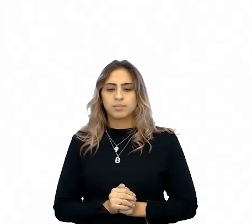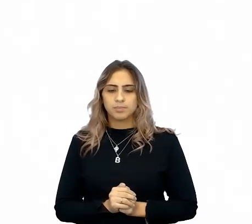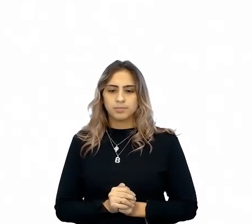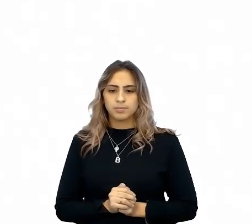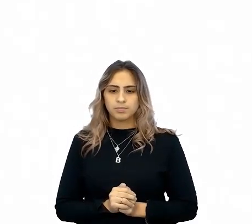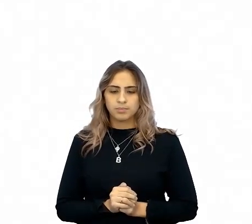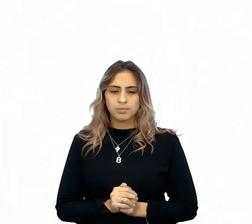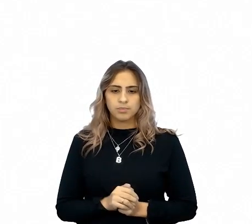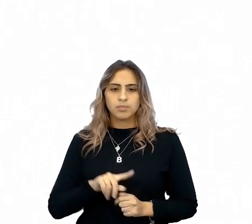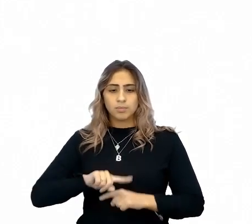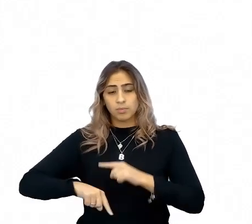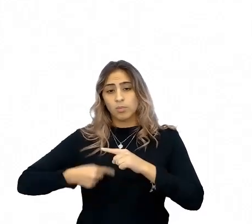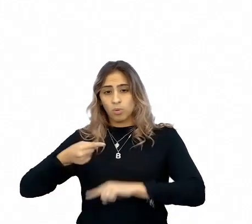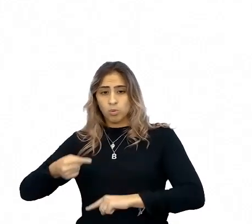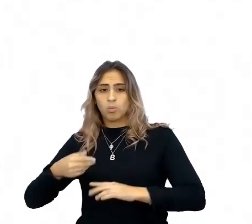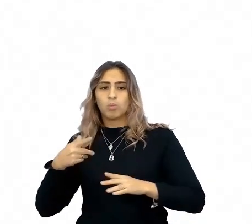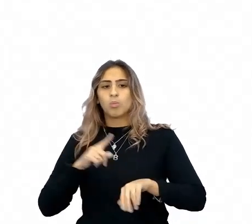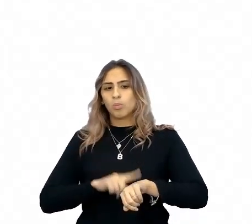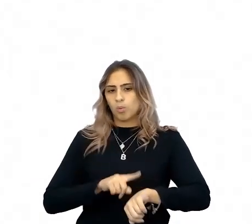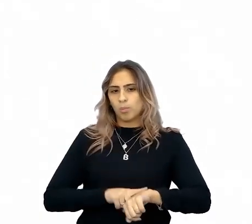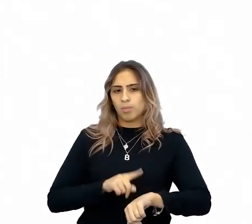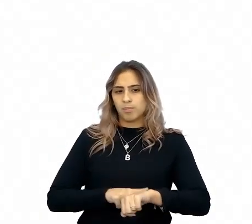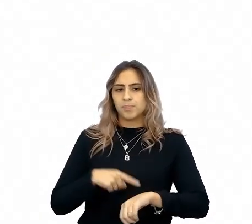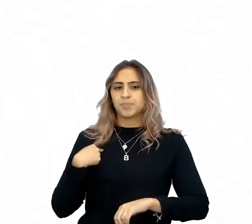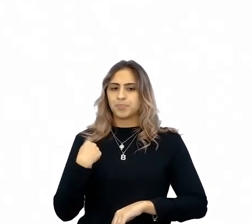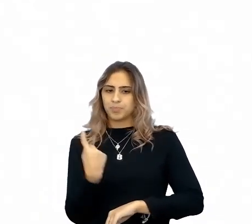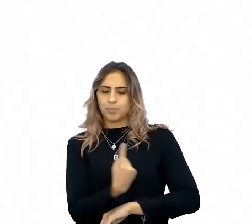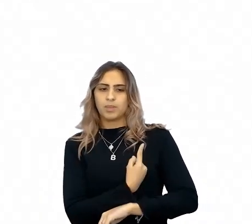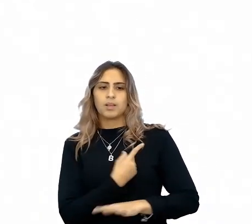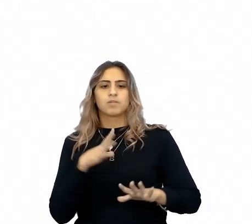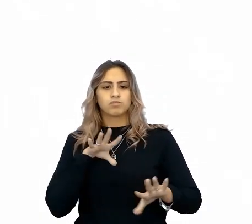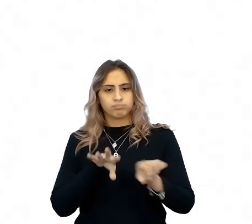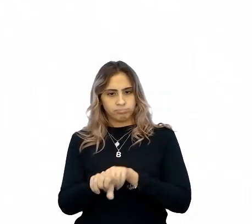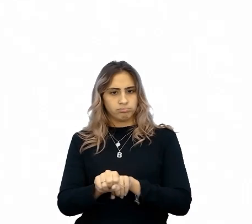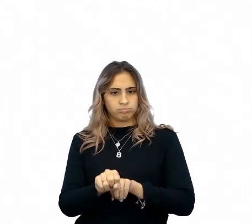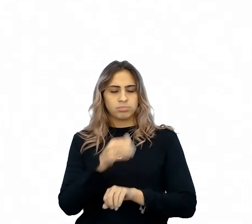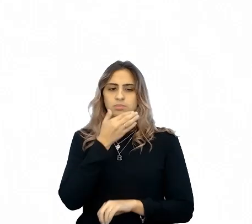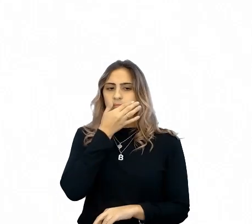próximo momento aqui da nossa formação.